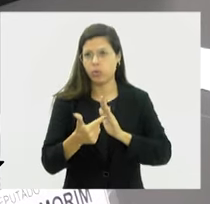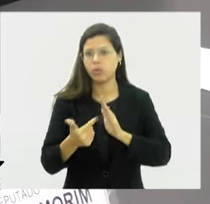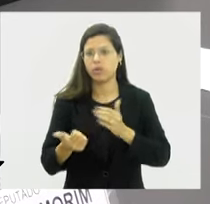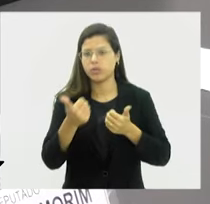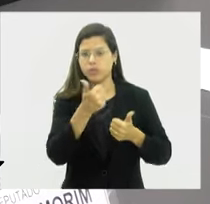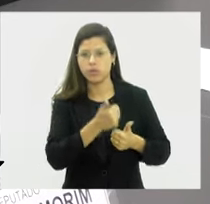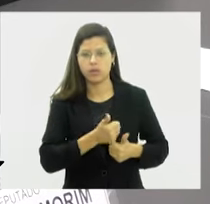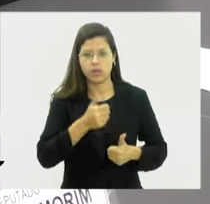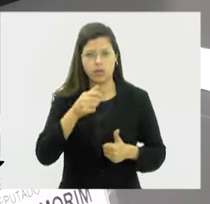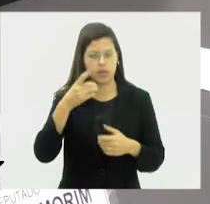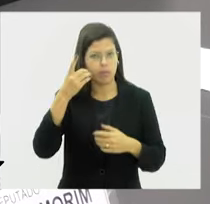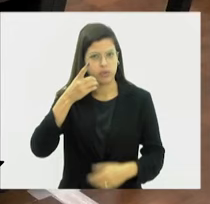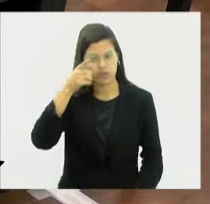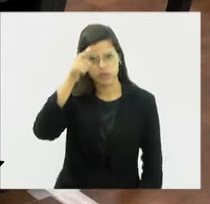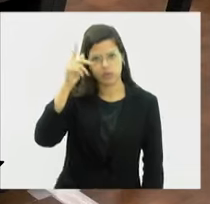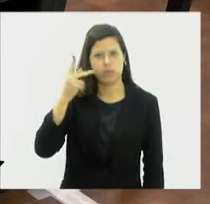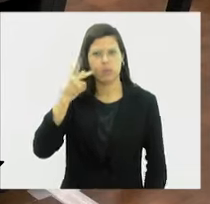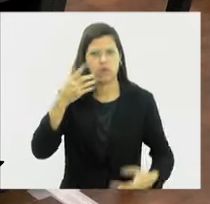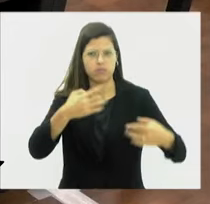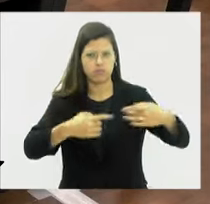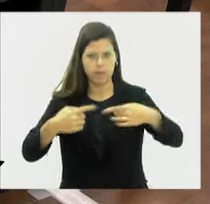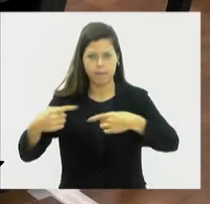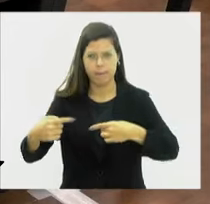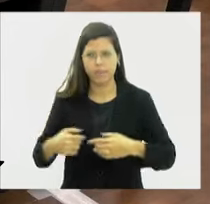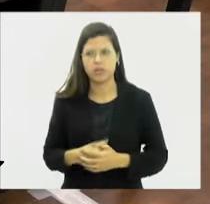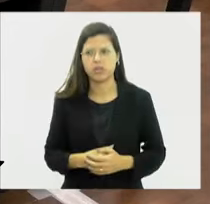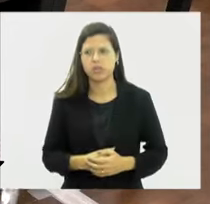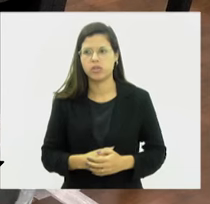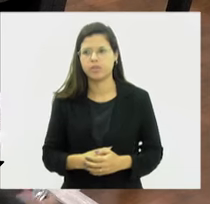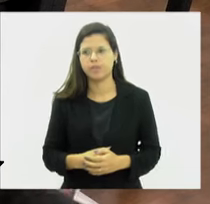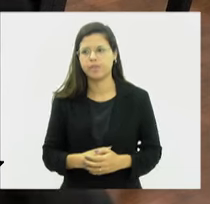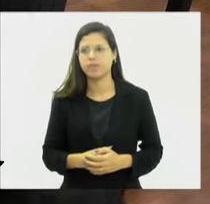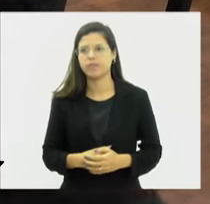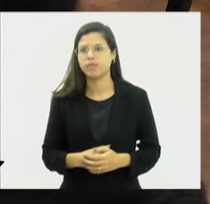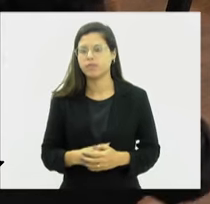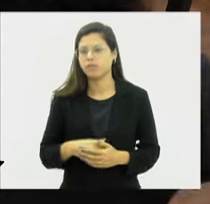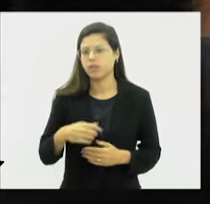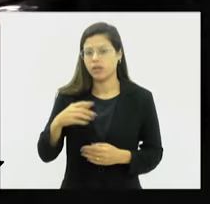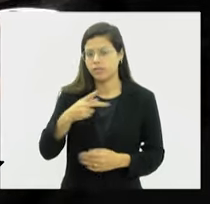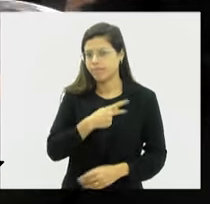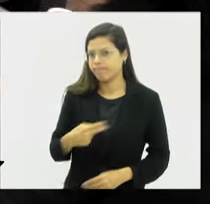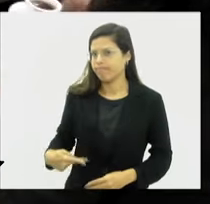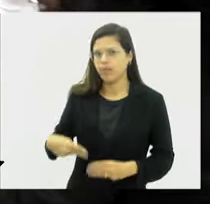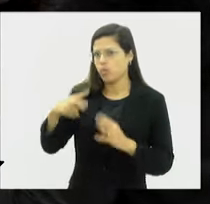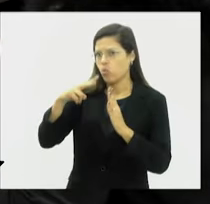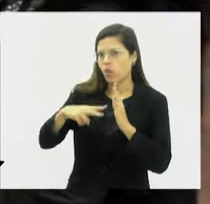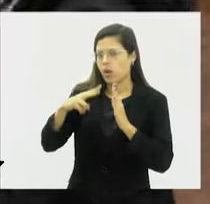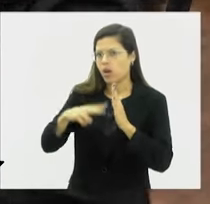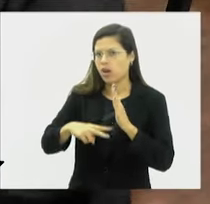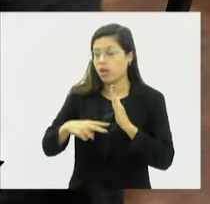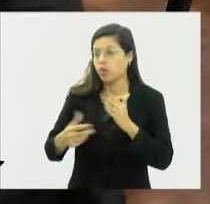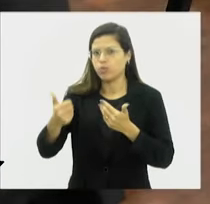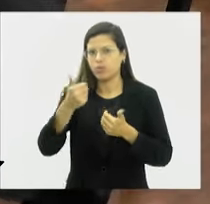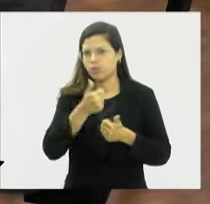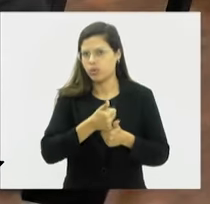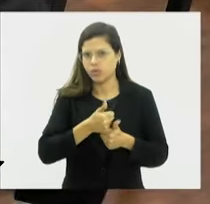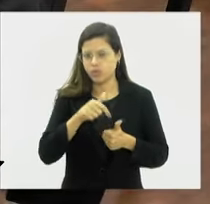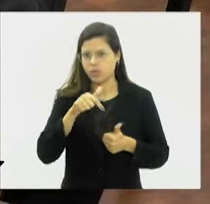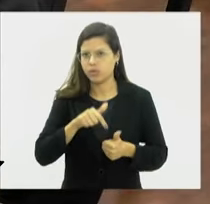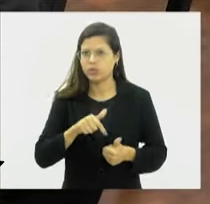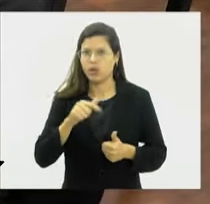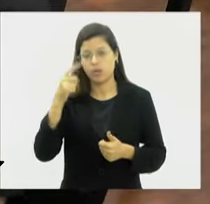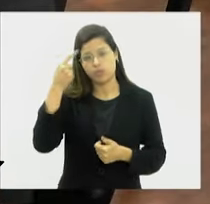em discussão. Presidente, não. Eu não li o substitutivo. Eu não sei se ele está adaptado